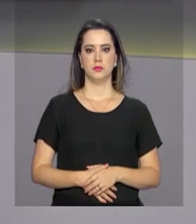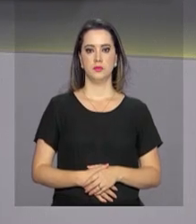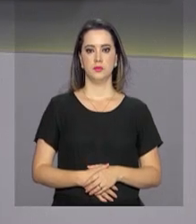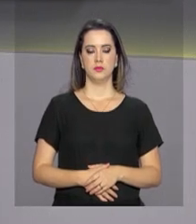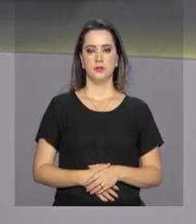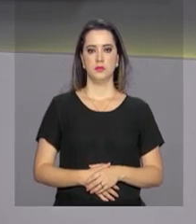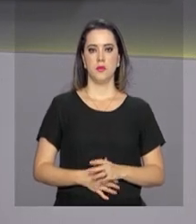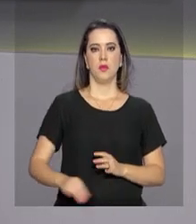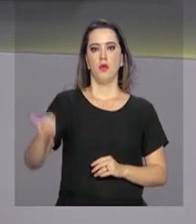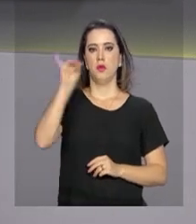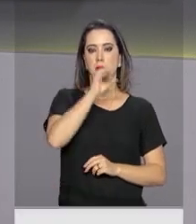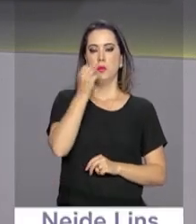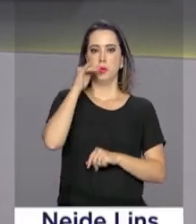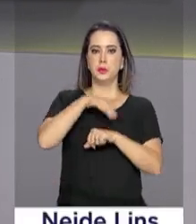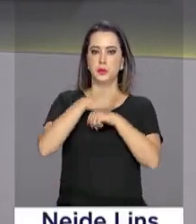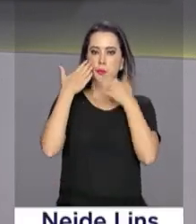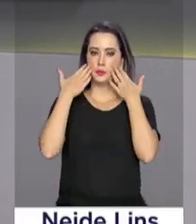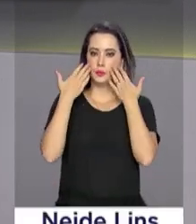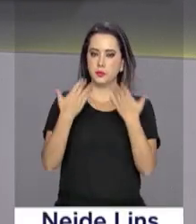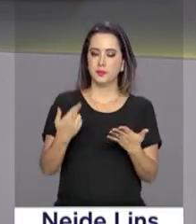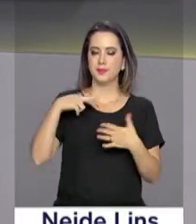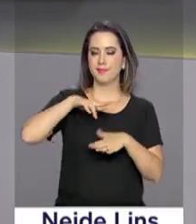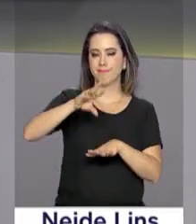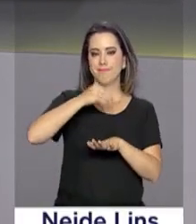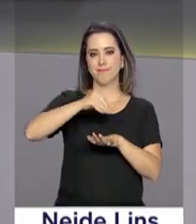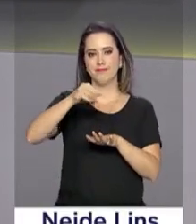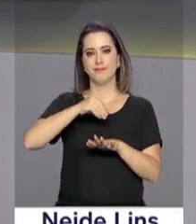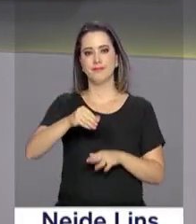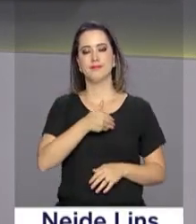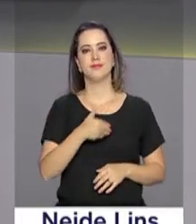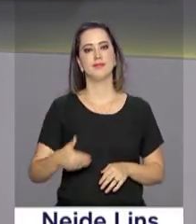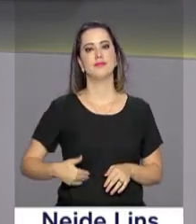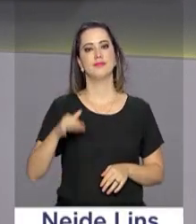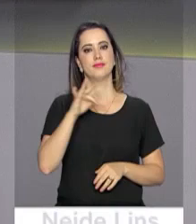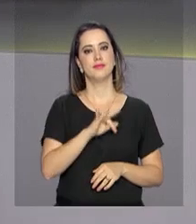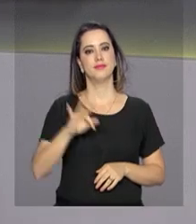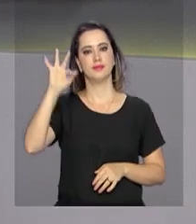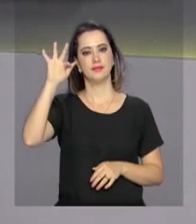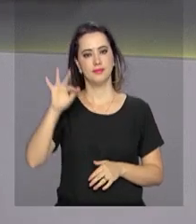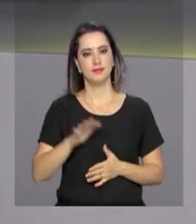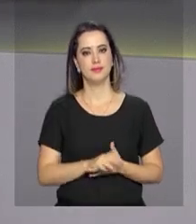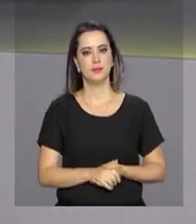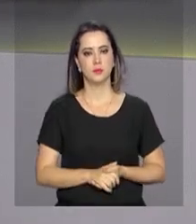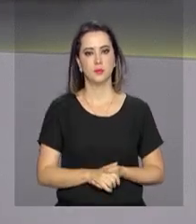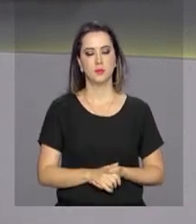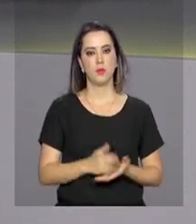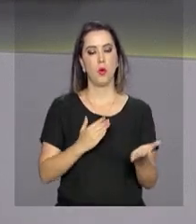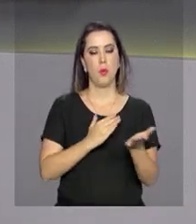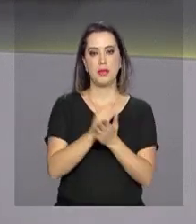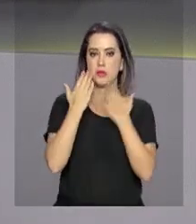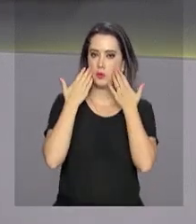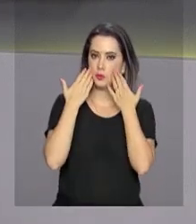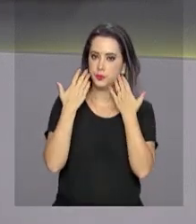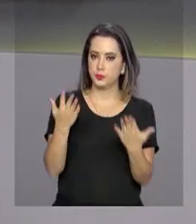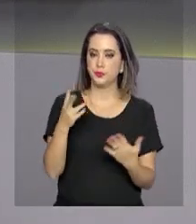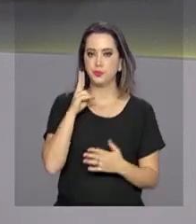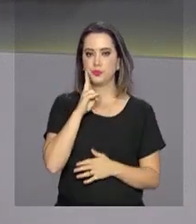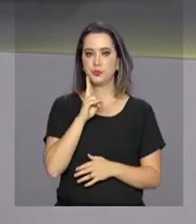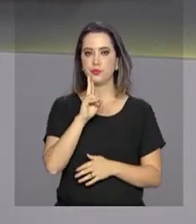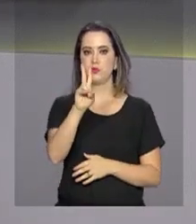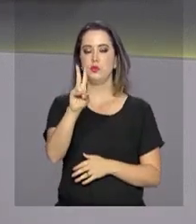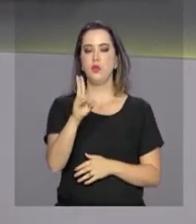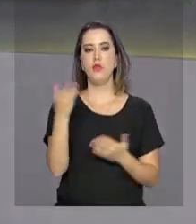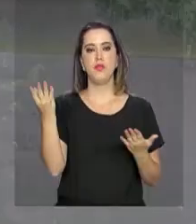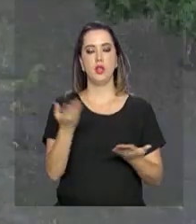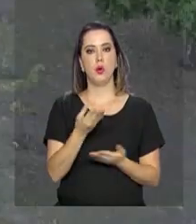olá boa noite estamos no ar com as notícias do governo federal aqui no repórter nbr ea gente começa a edição com